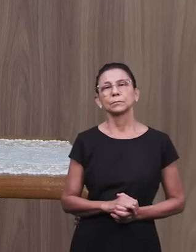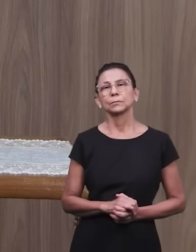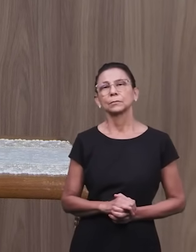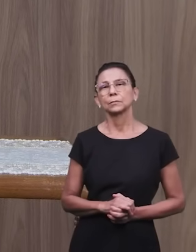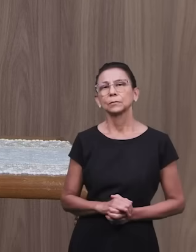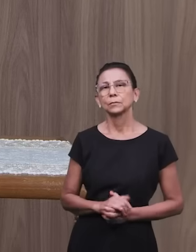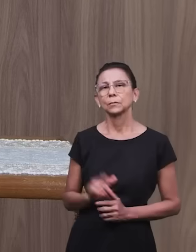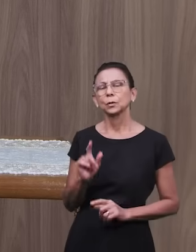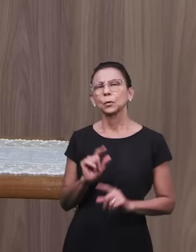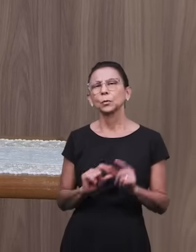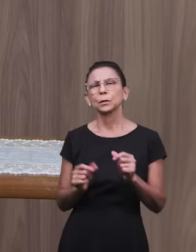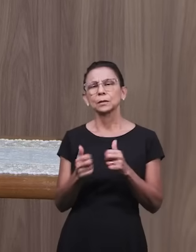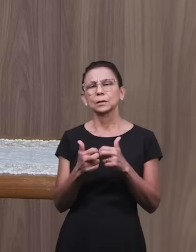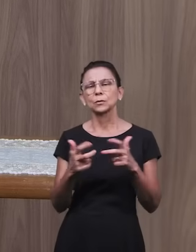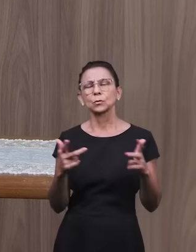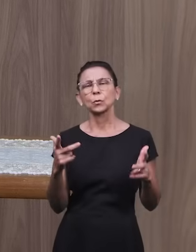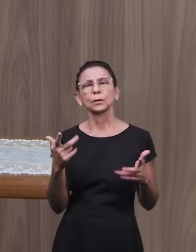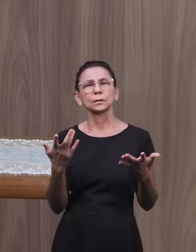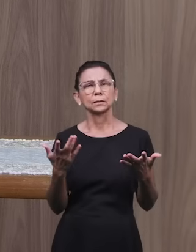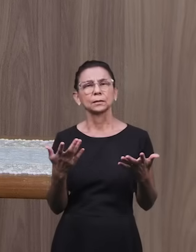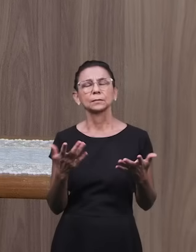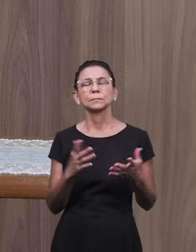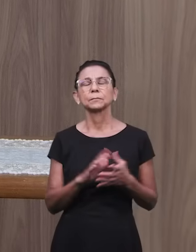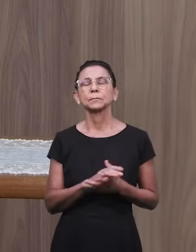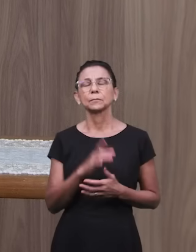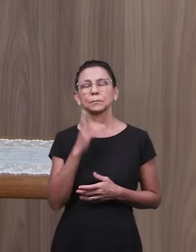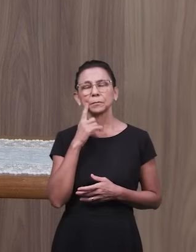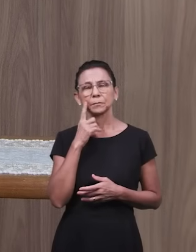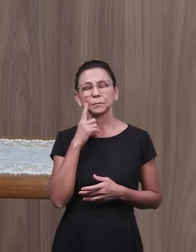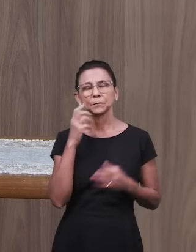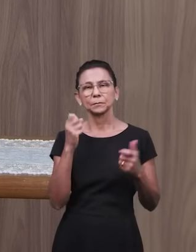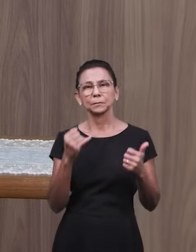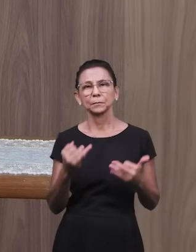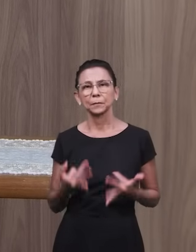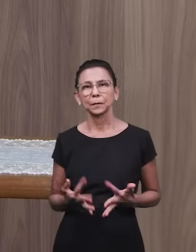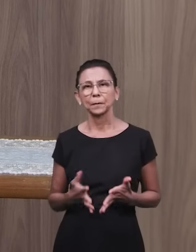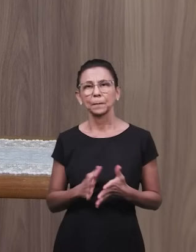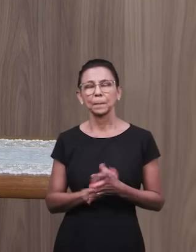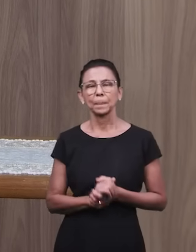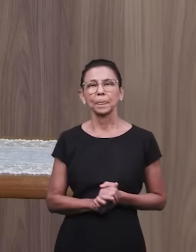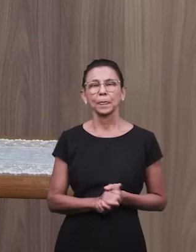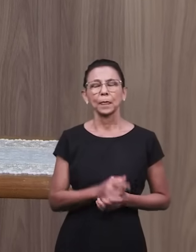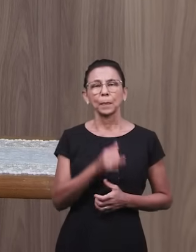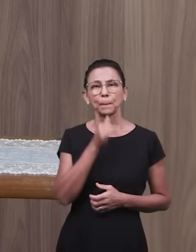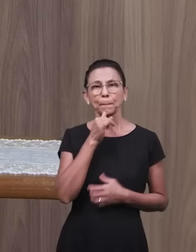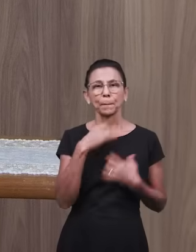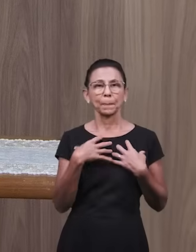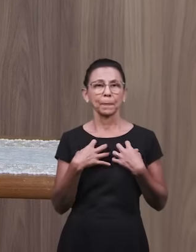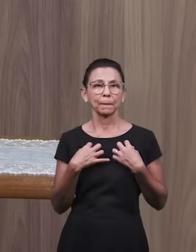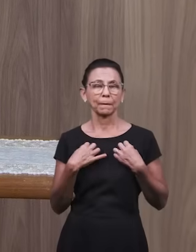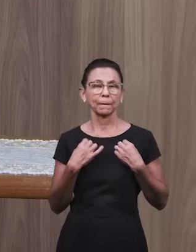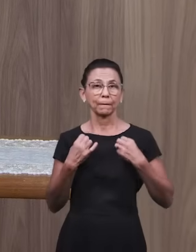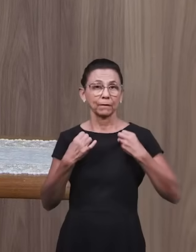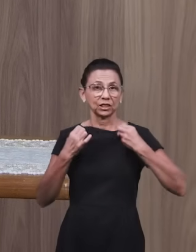mais detalhadamente, o que são os bens. Então vamos lá. O